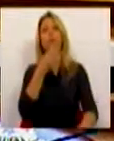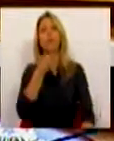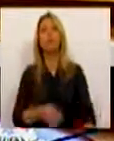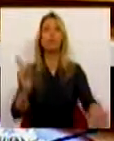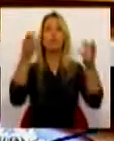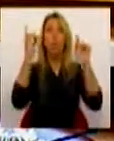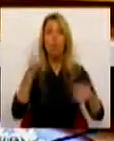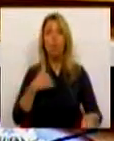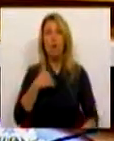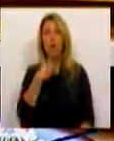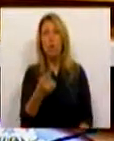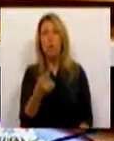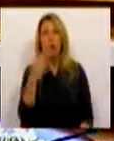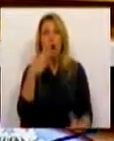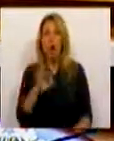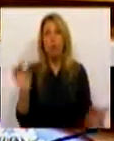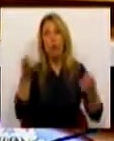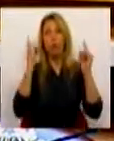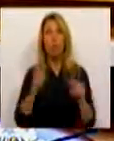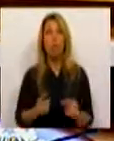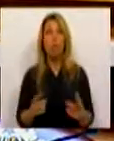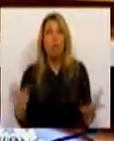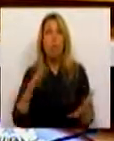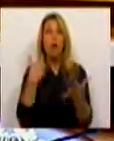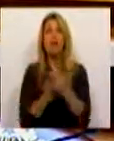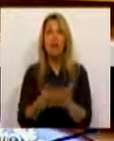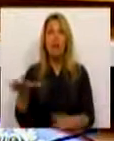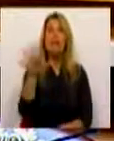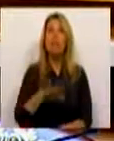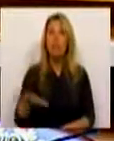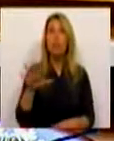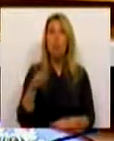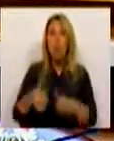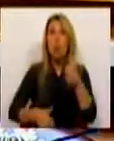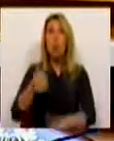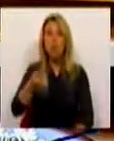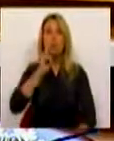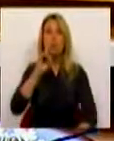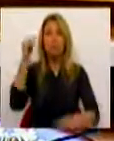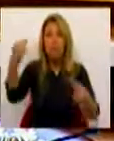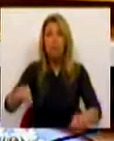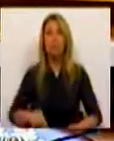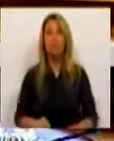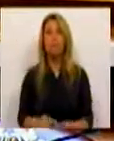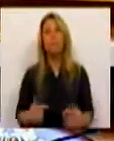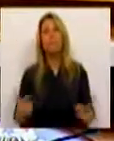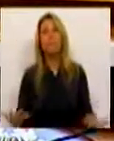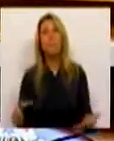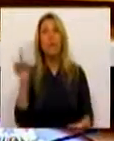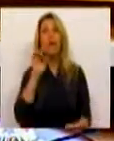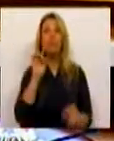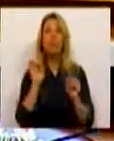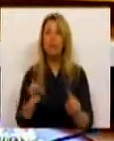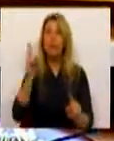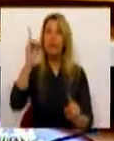eu chamar-lhe irregular, levando a verdadeiras situações de concorrência desleal. E isto é importante, que esta